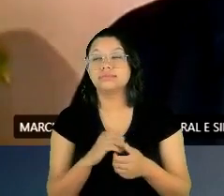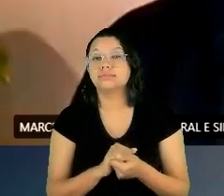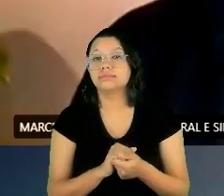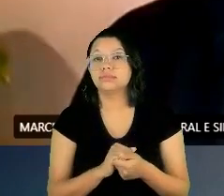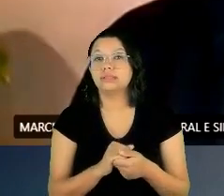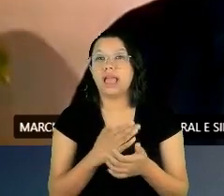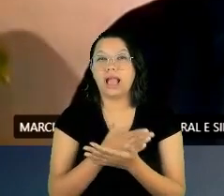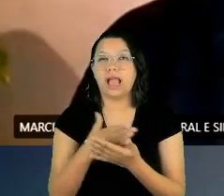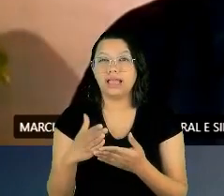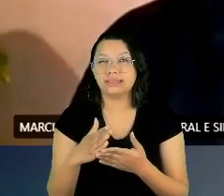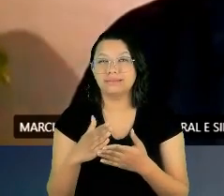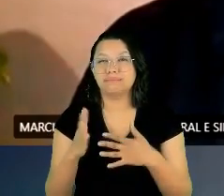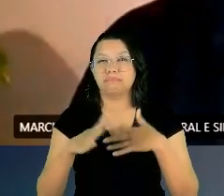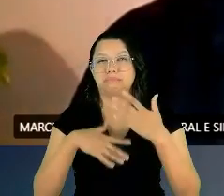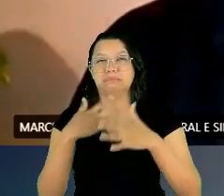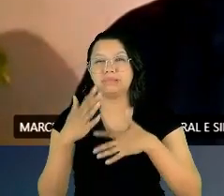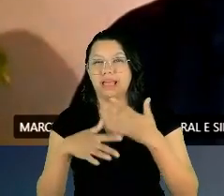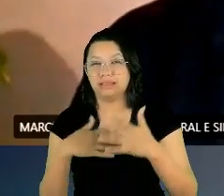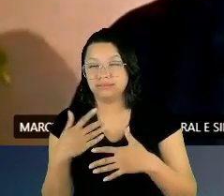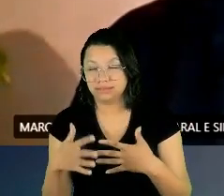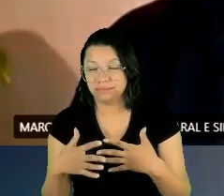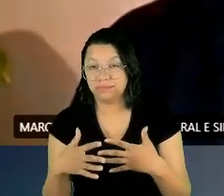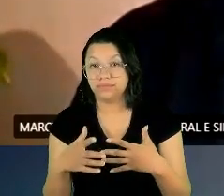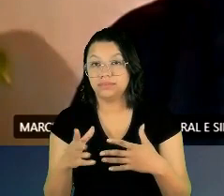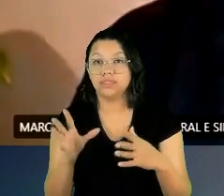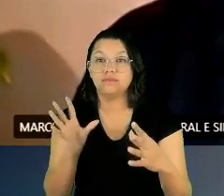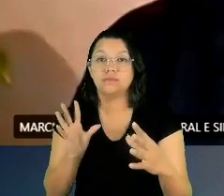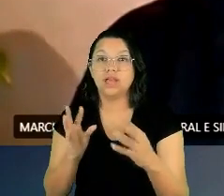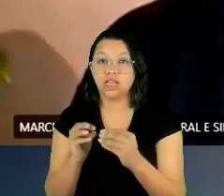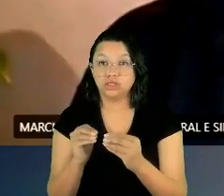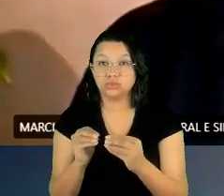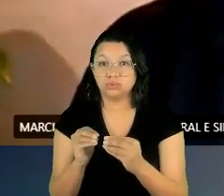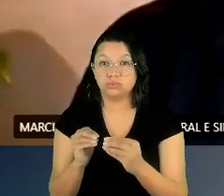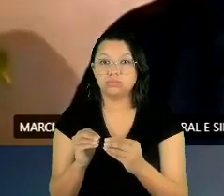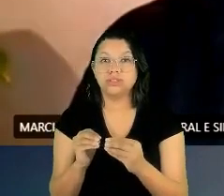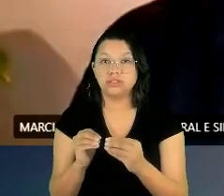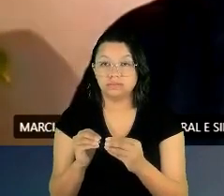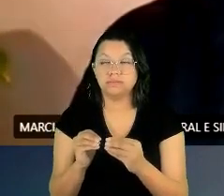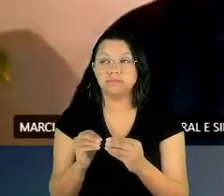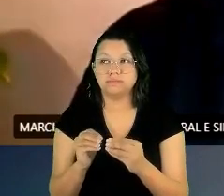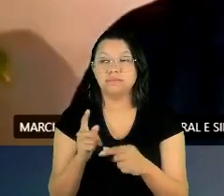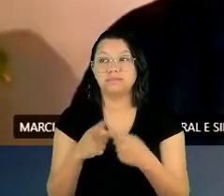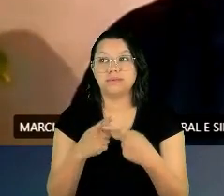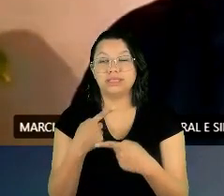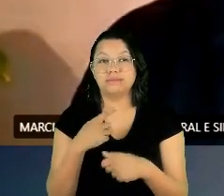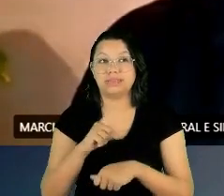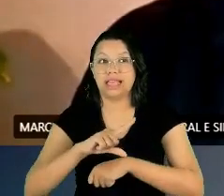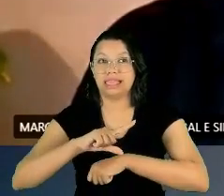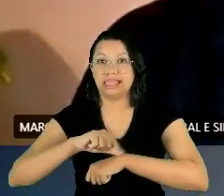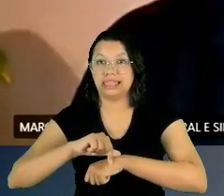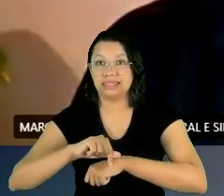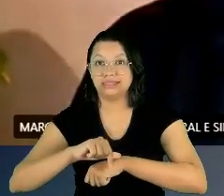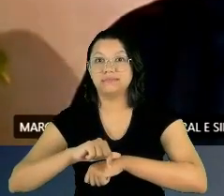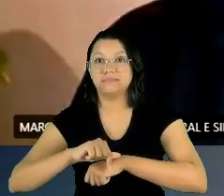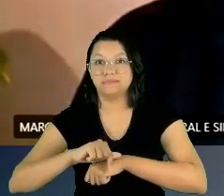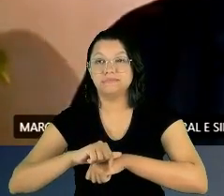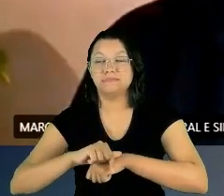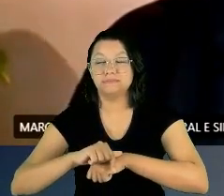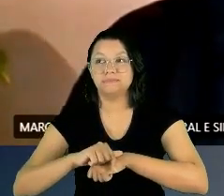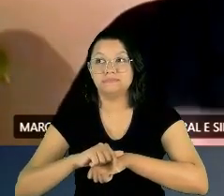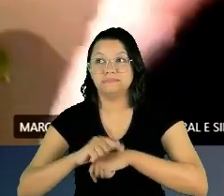out-group. Então já começa a bagunçar a história aí. Vou tentar resumir mais por causa do horário, que eu já estourei o horário que eu devia falar, né?